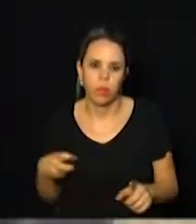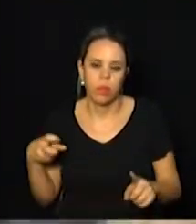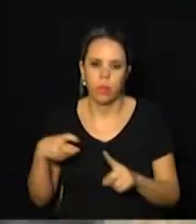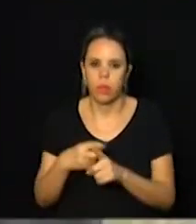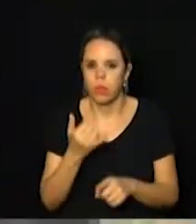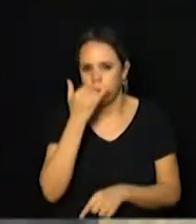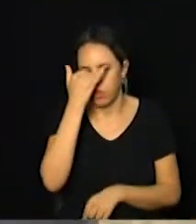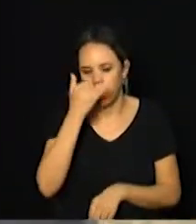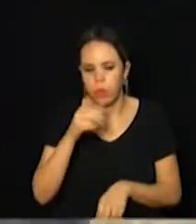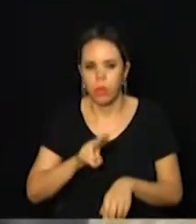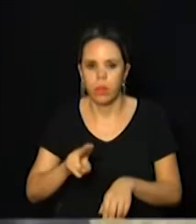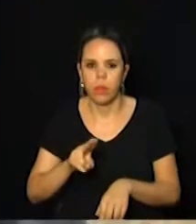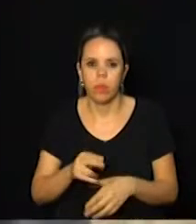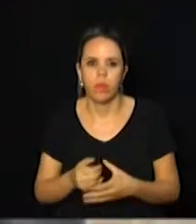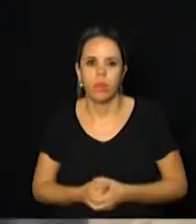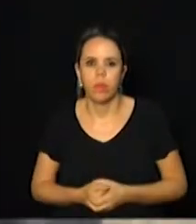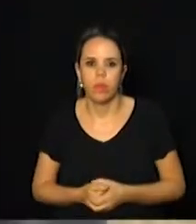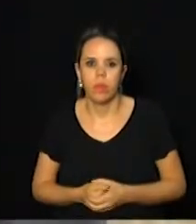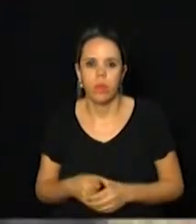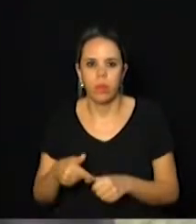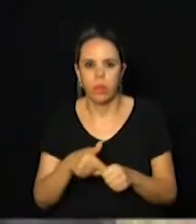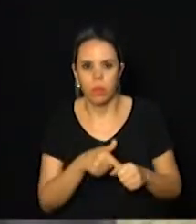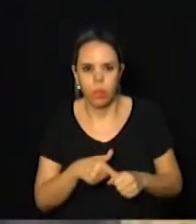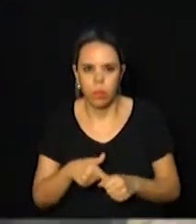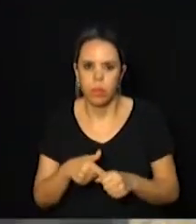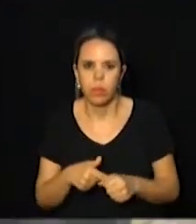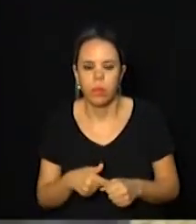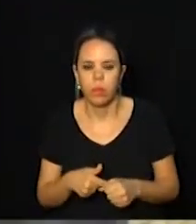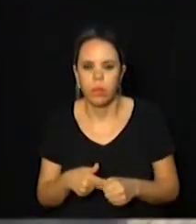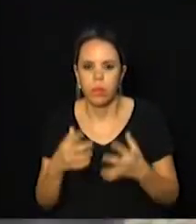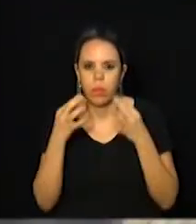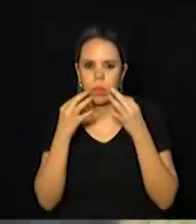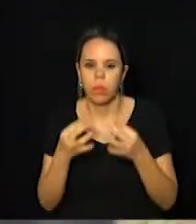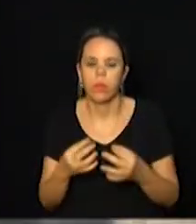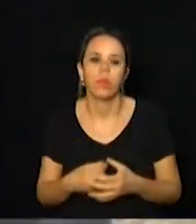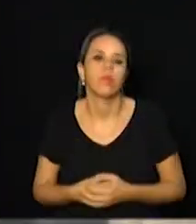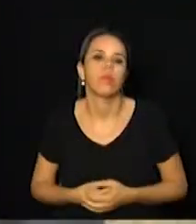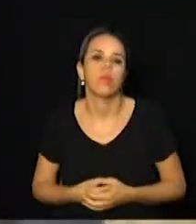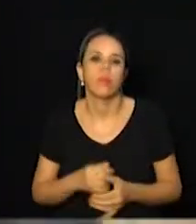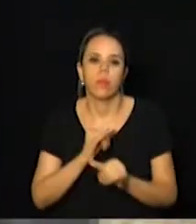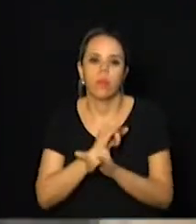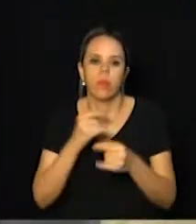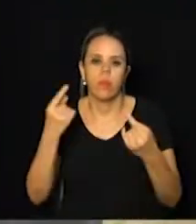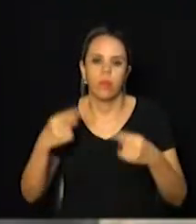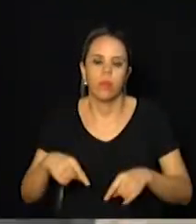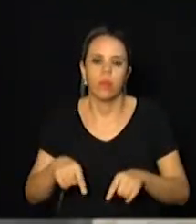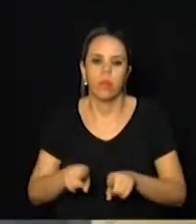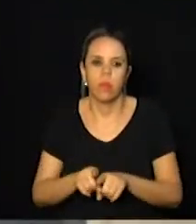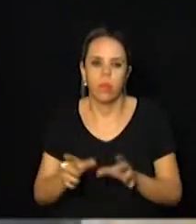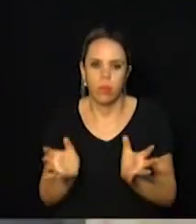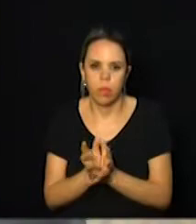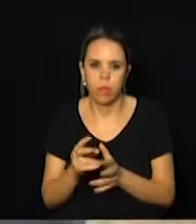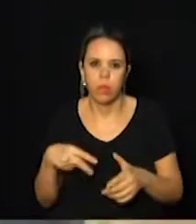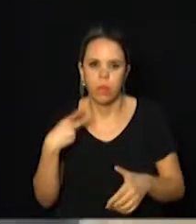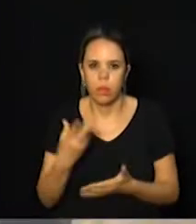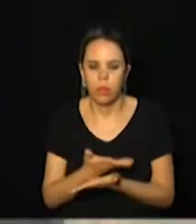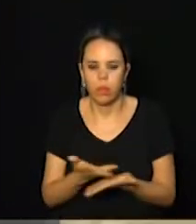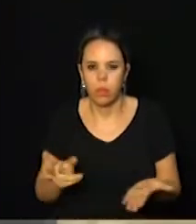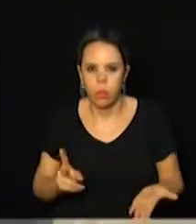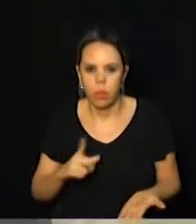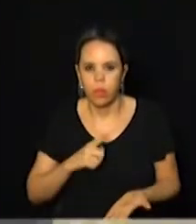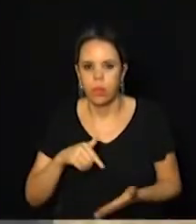na hora do manuseio da bomba de combustível então fica aqui meu protesto estou conduzir nossa frente parlamentar